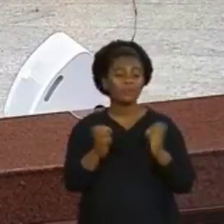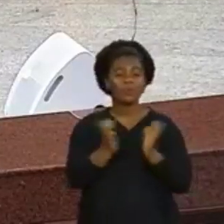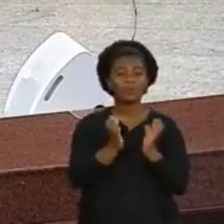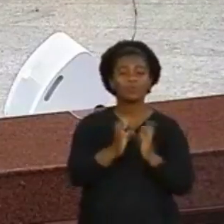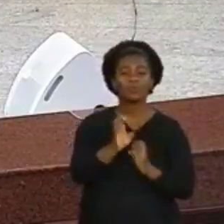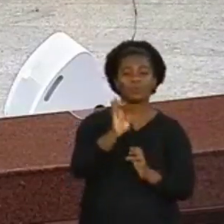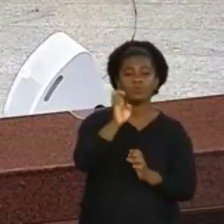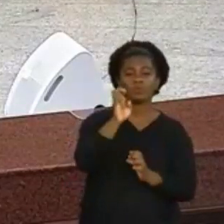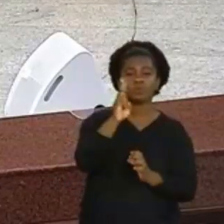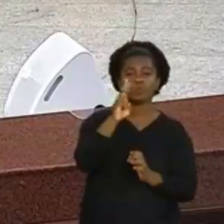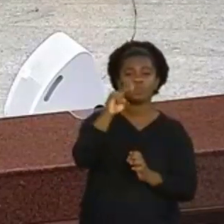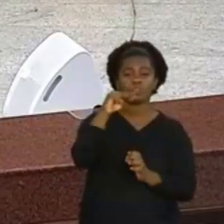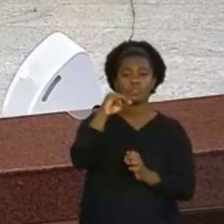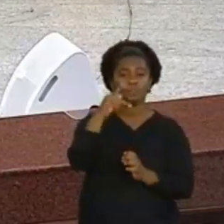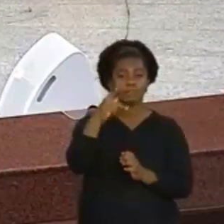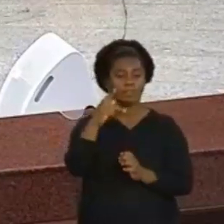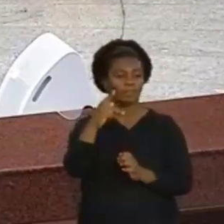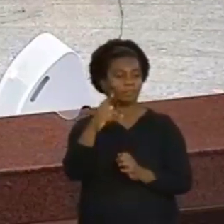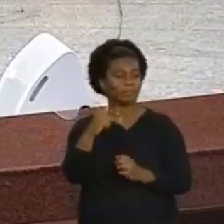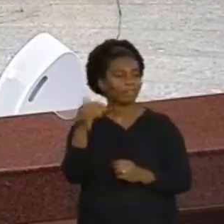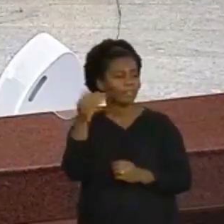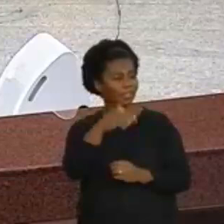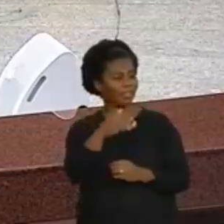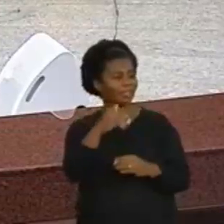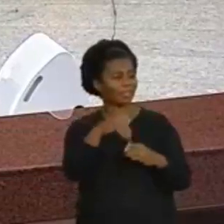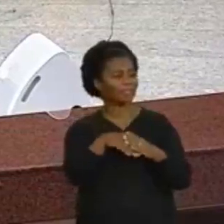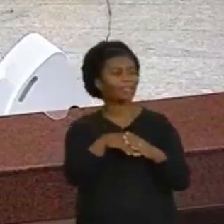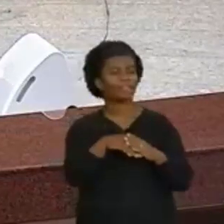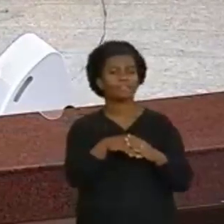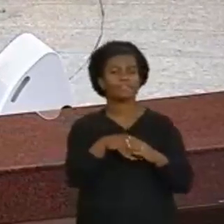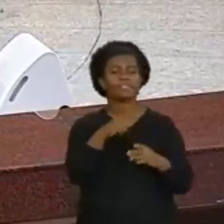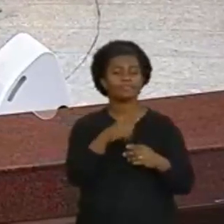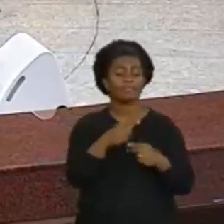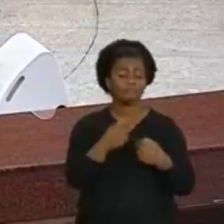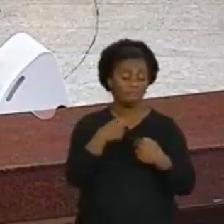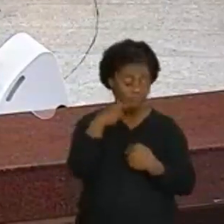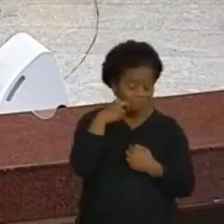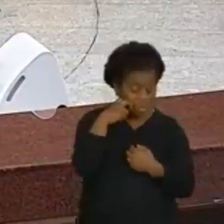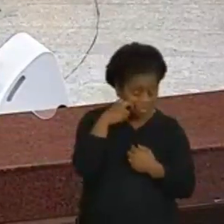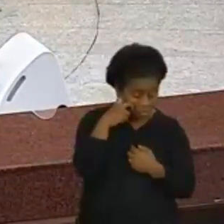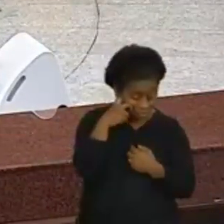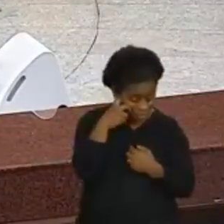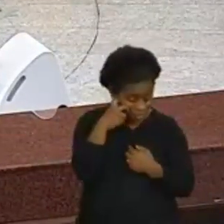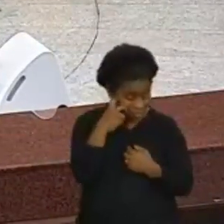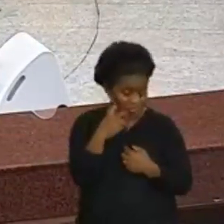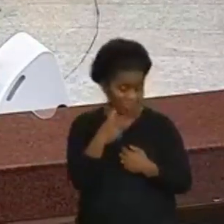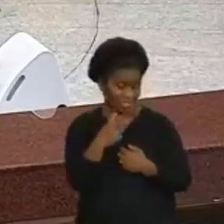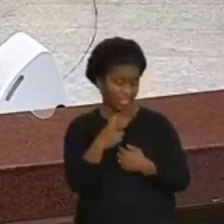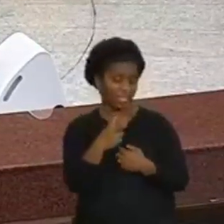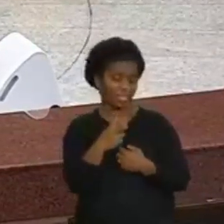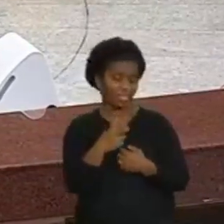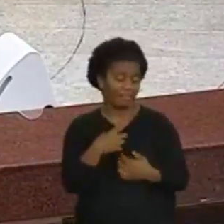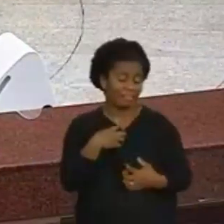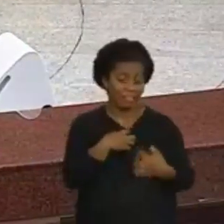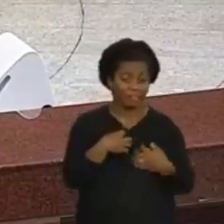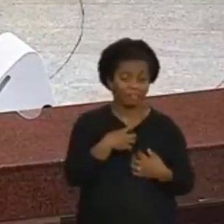envergonhado, aflito, com o coração aquebrantado, e conheceu Jesus. Já saiu, está